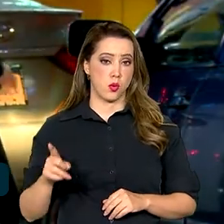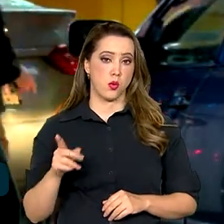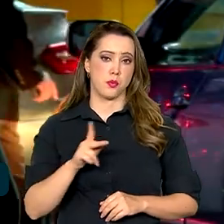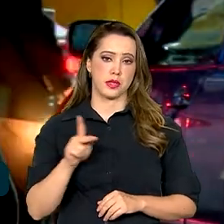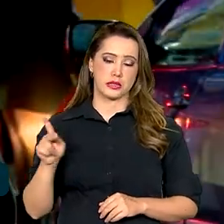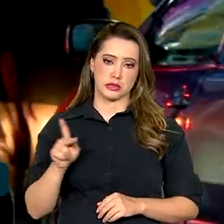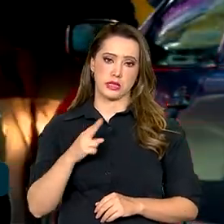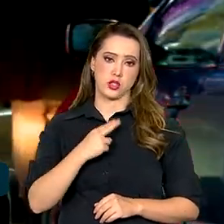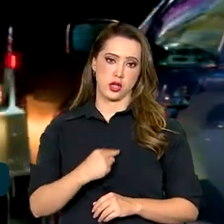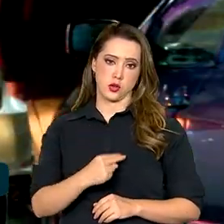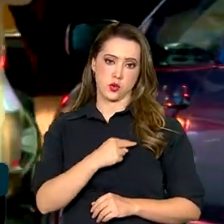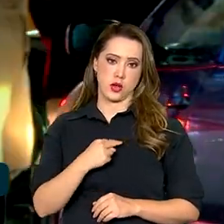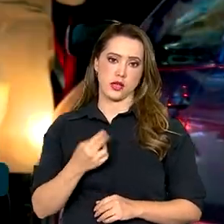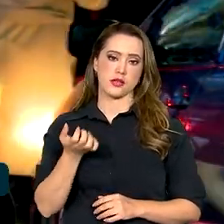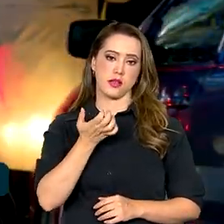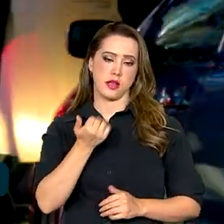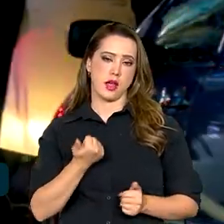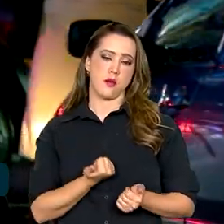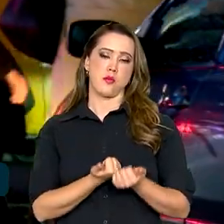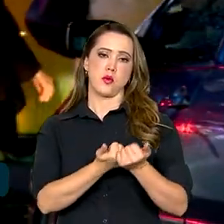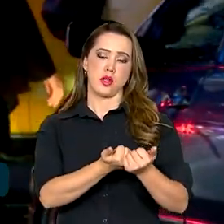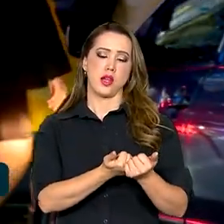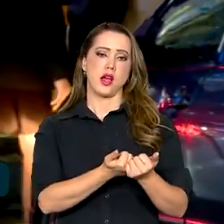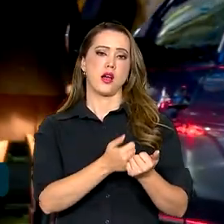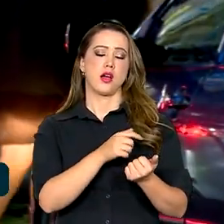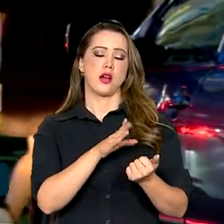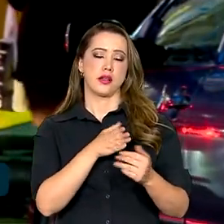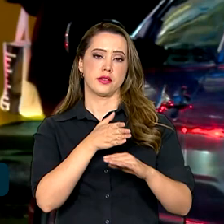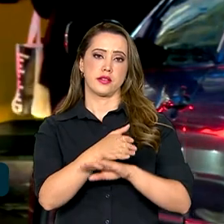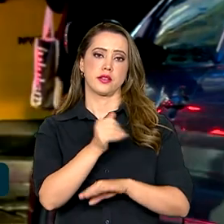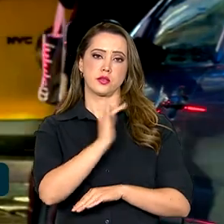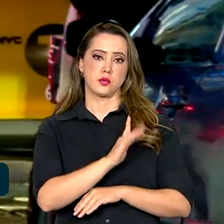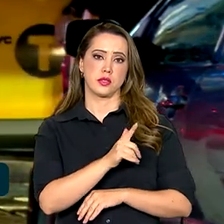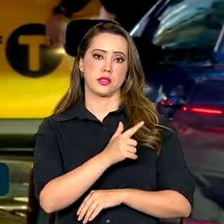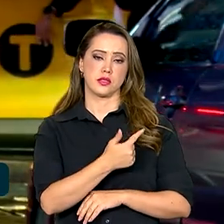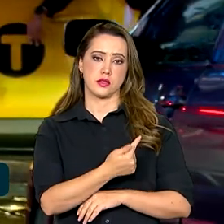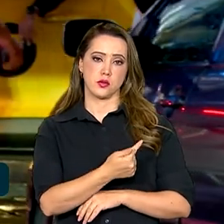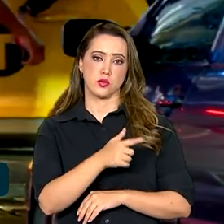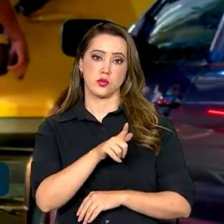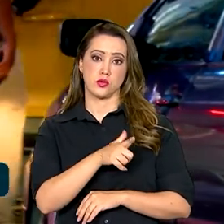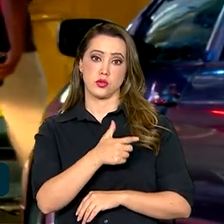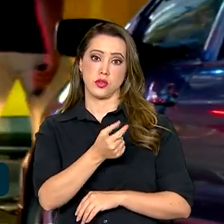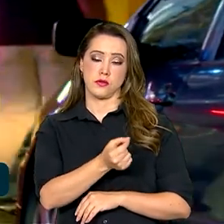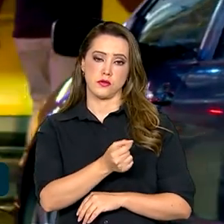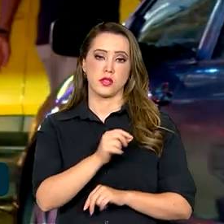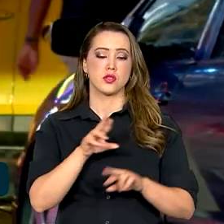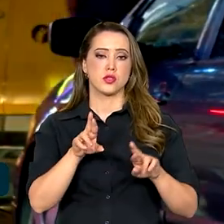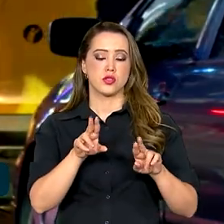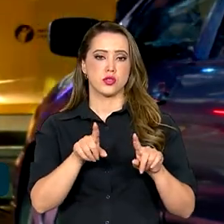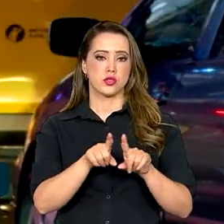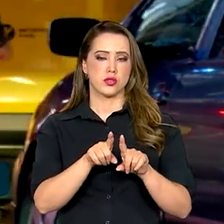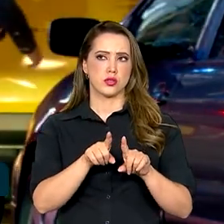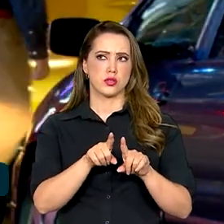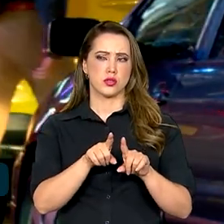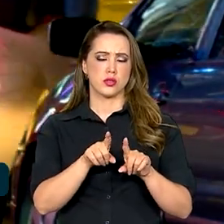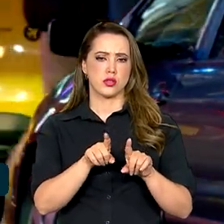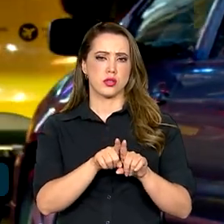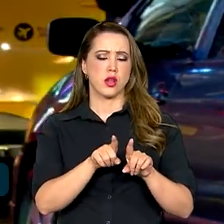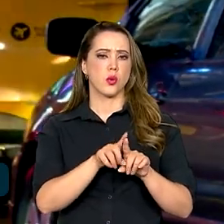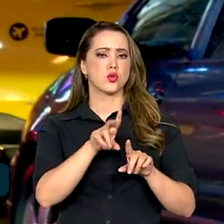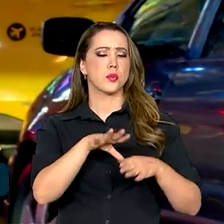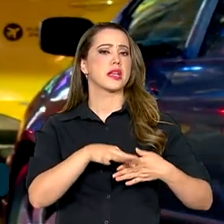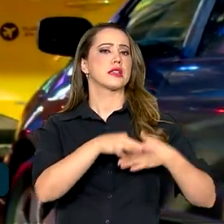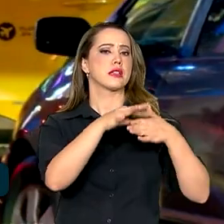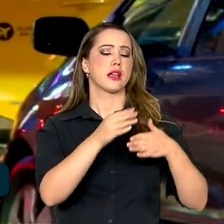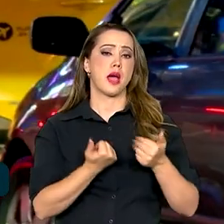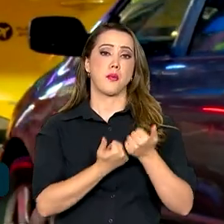cooperar com a presidência brasileira no G20. Os dois presidentes também falaram sobre mudanças climáticas. O presidente Lula falou